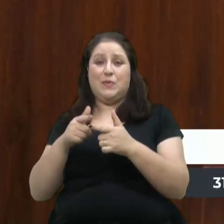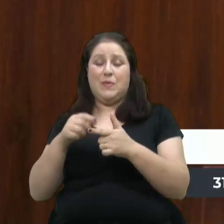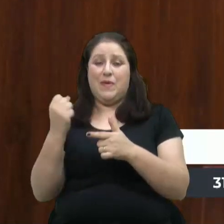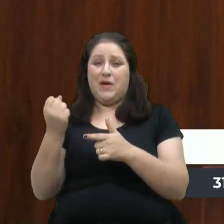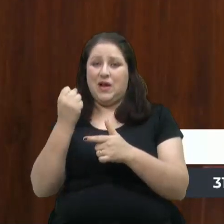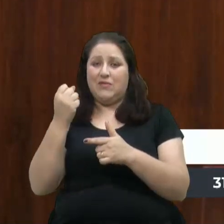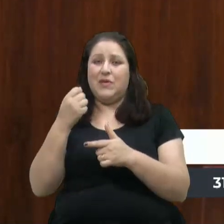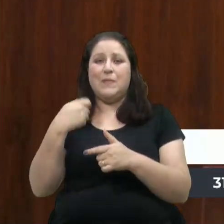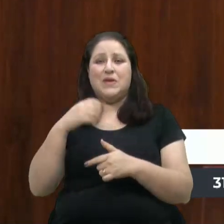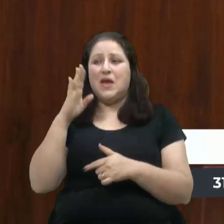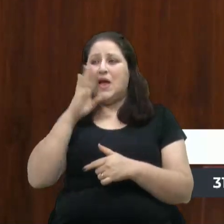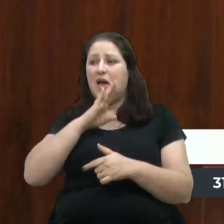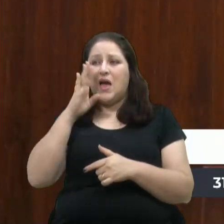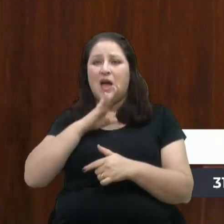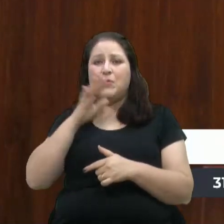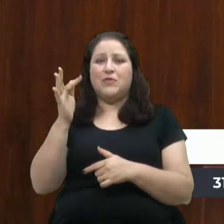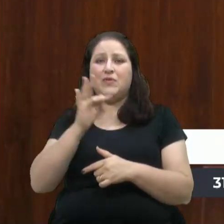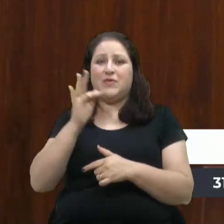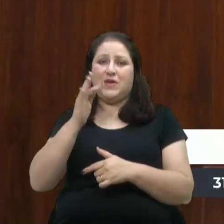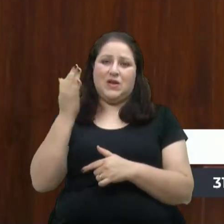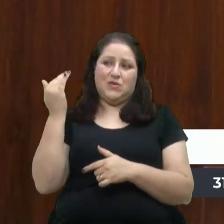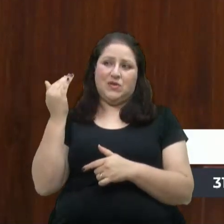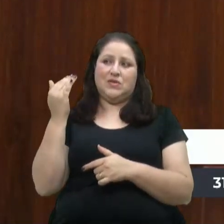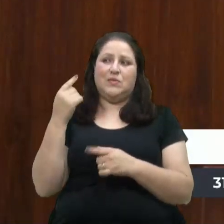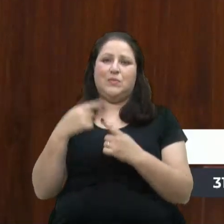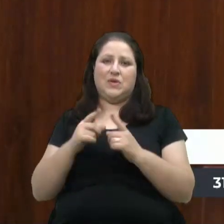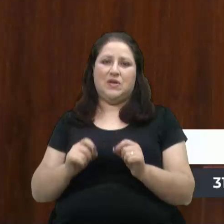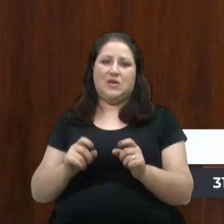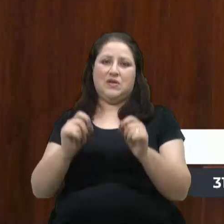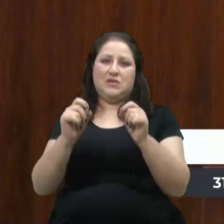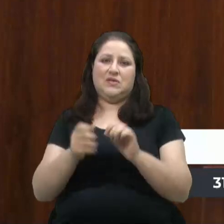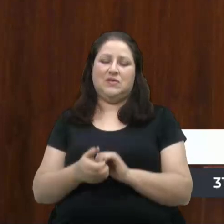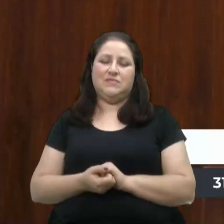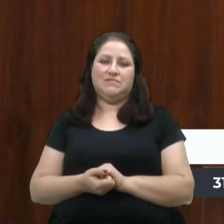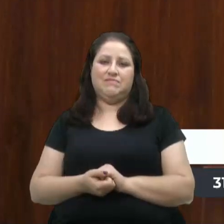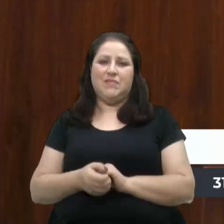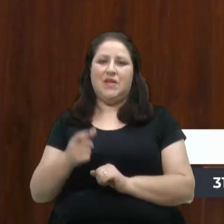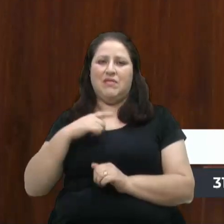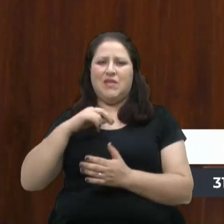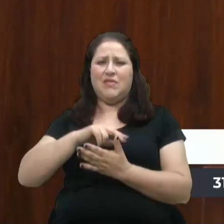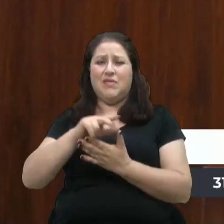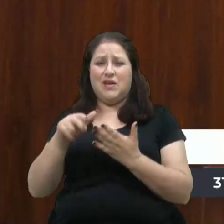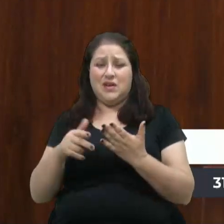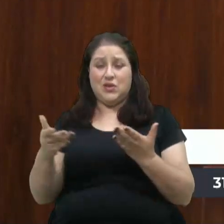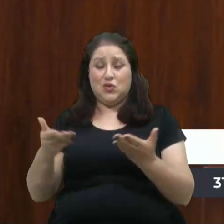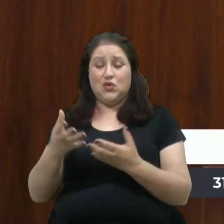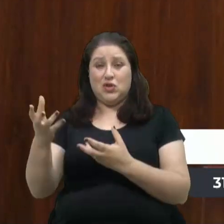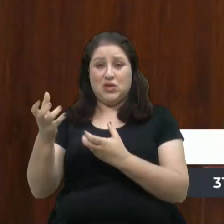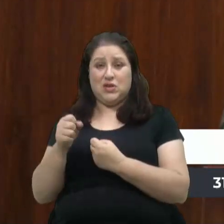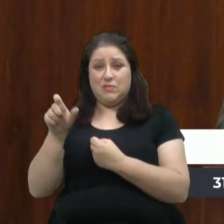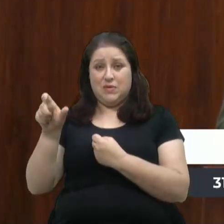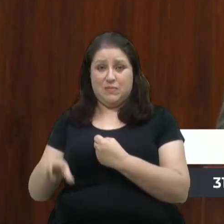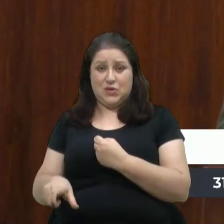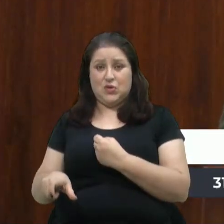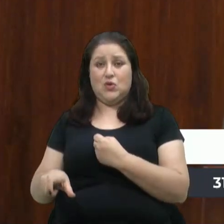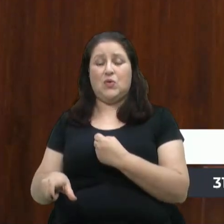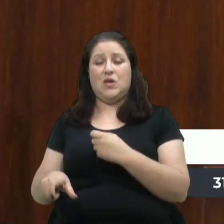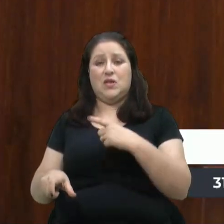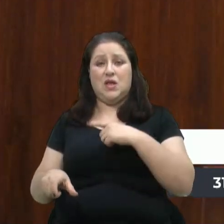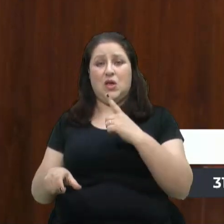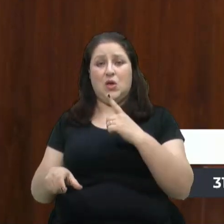urgência urgentíssima em fevereiro né de câncer tem várias hoje eu recebi uma pessoa que tá um ano